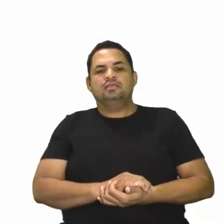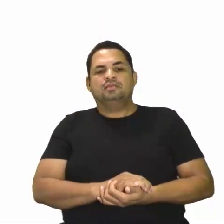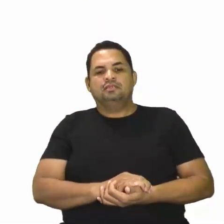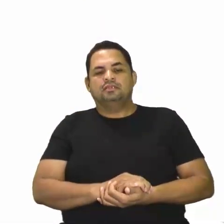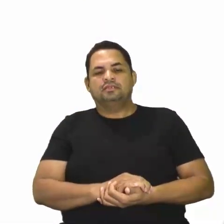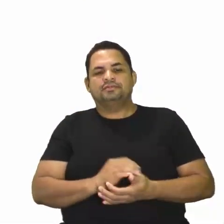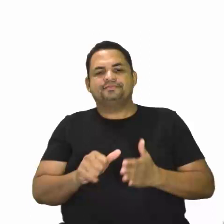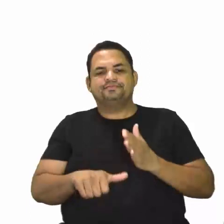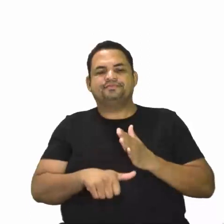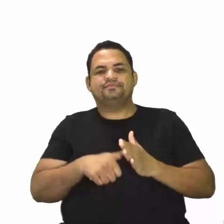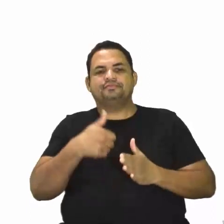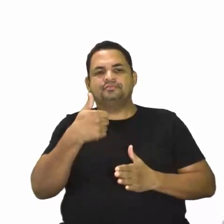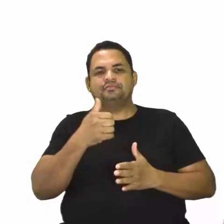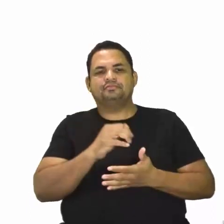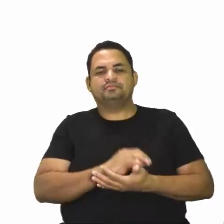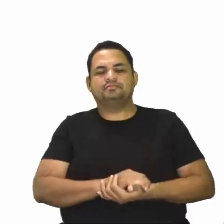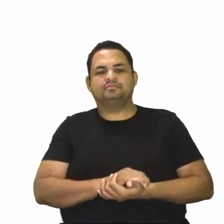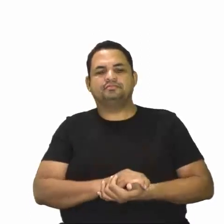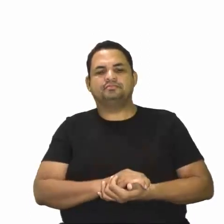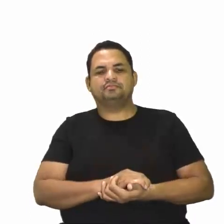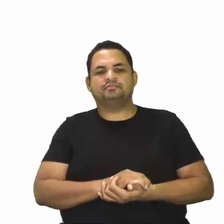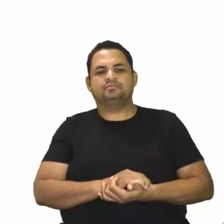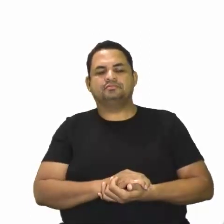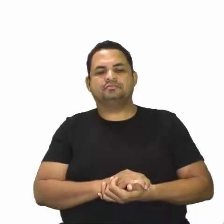A primeira atividade, ela fala o seguinte.